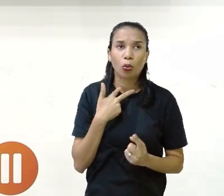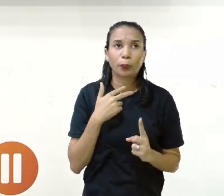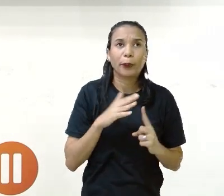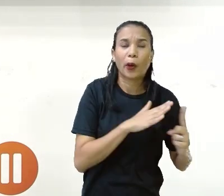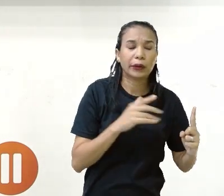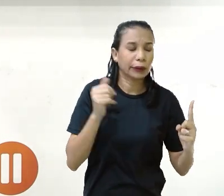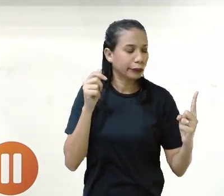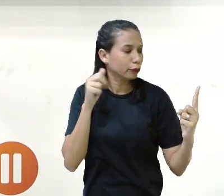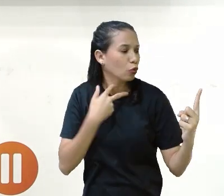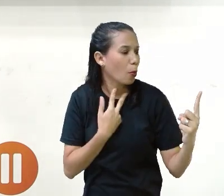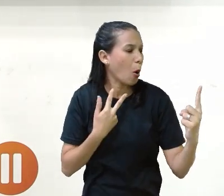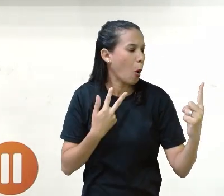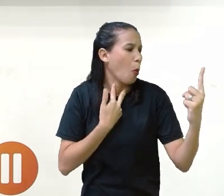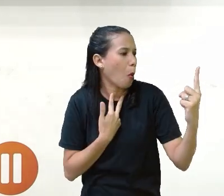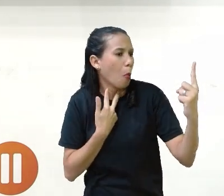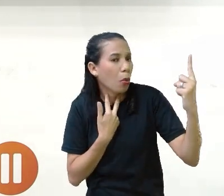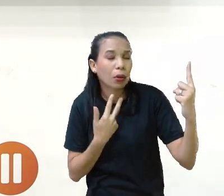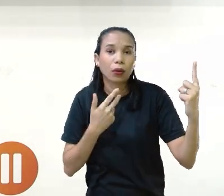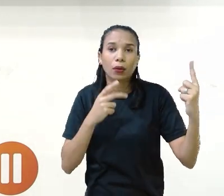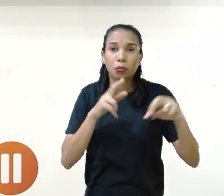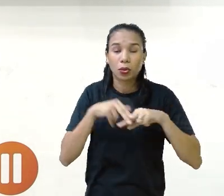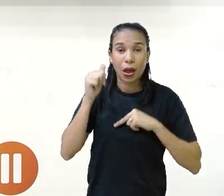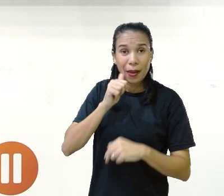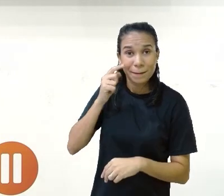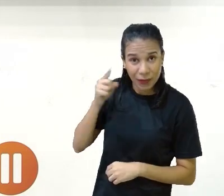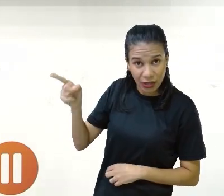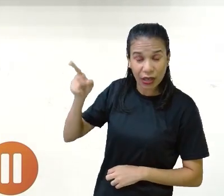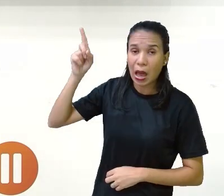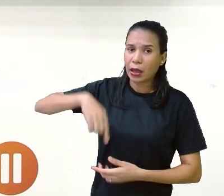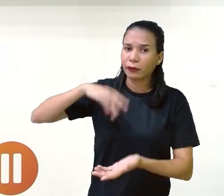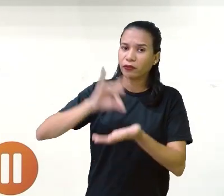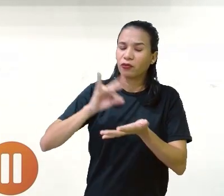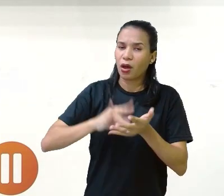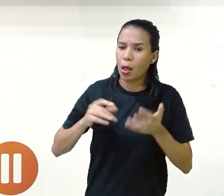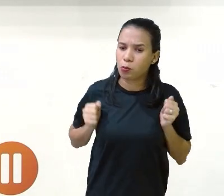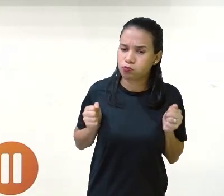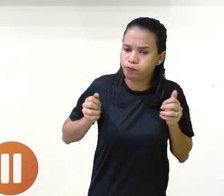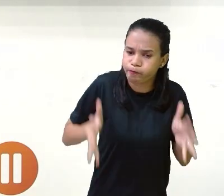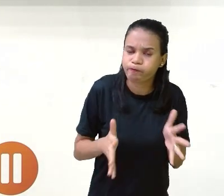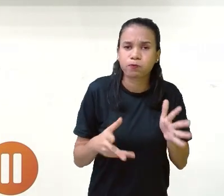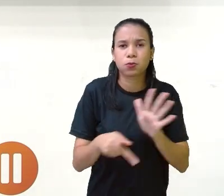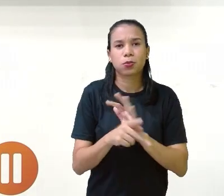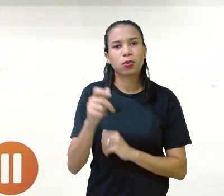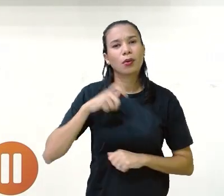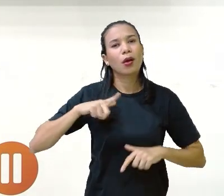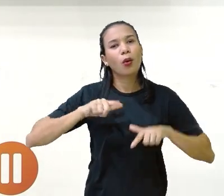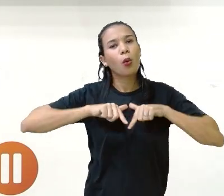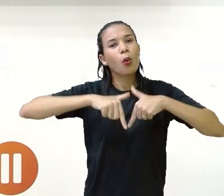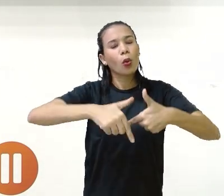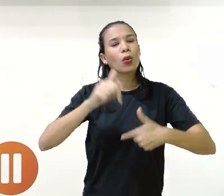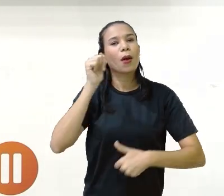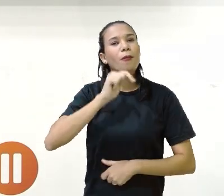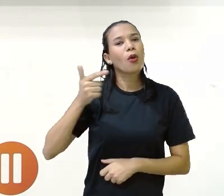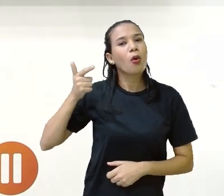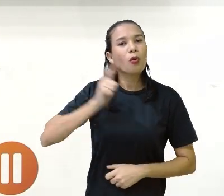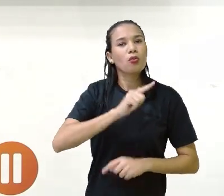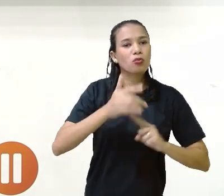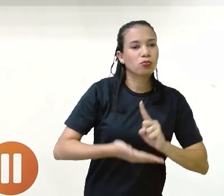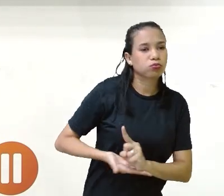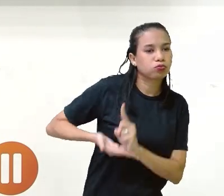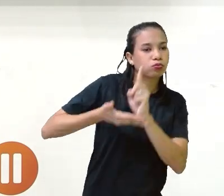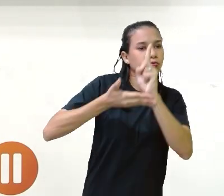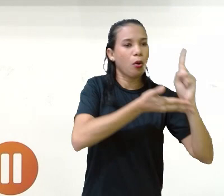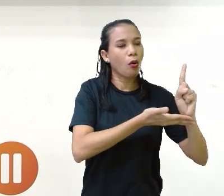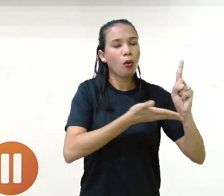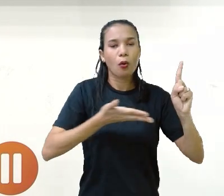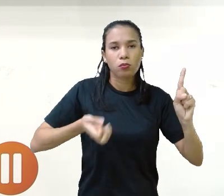E Malala é uma das militantes que até hoje briga para que as mulheres alcancem algum destaque